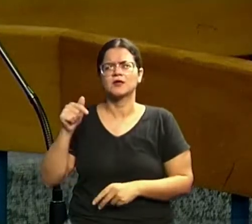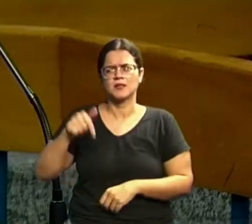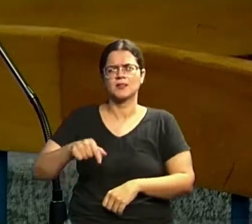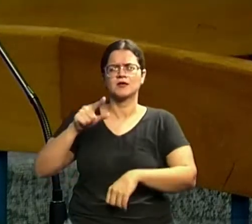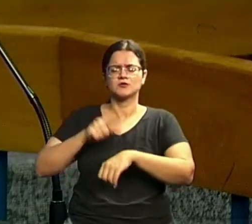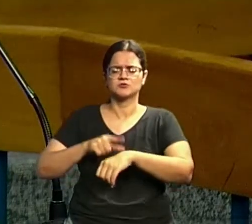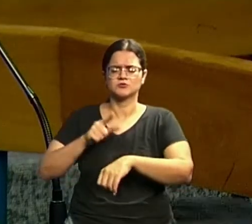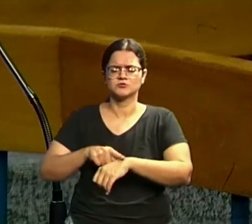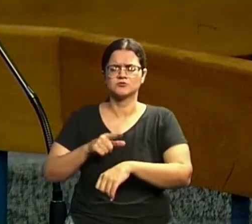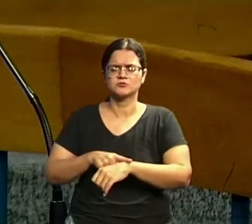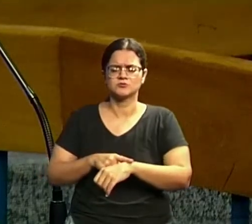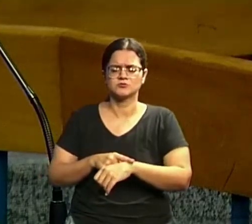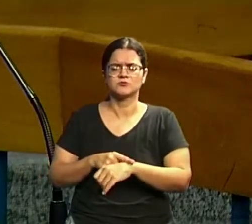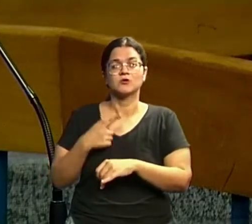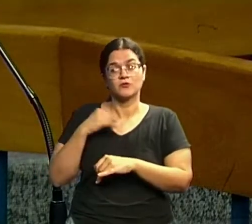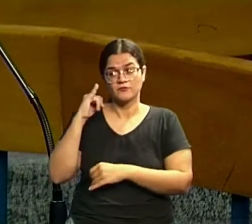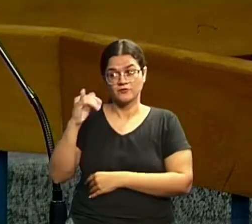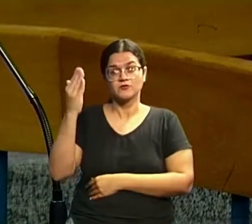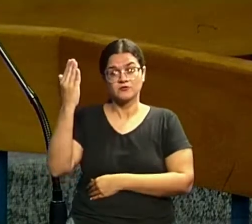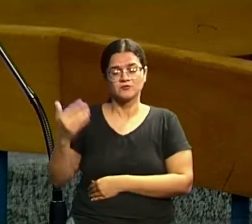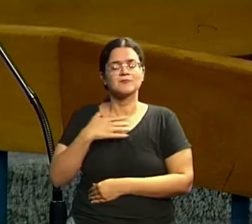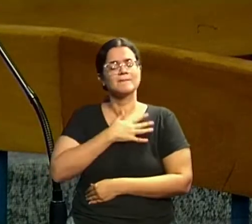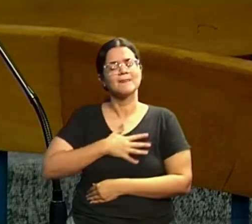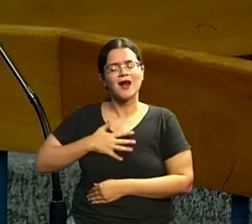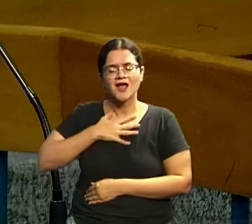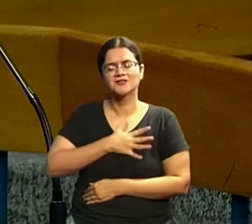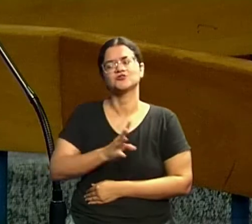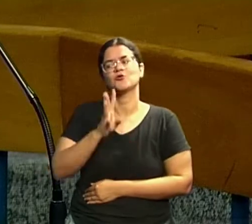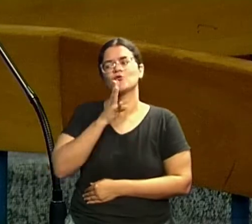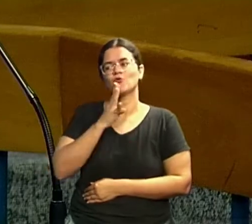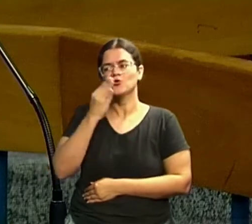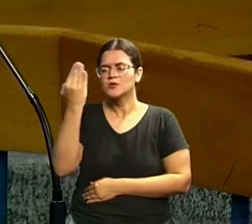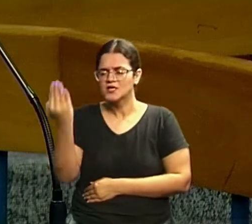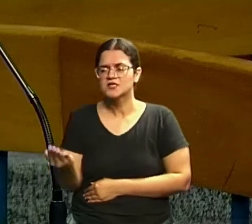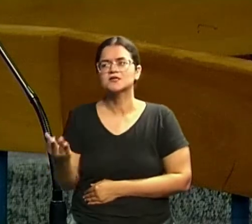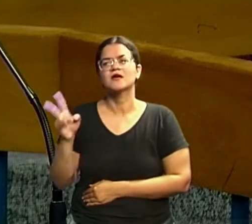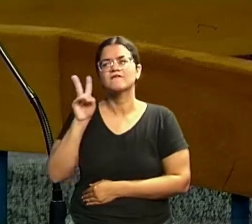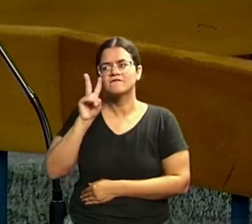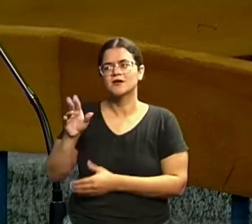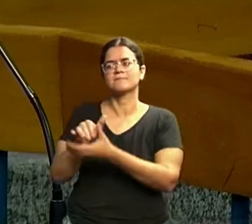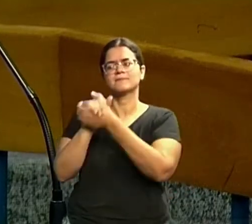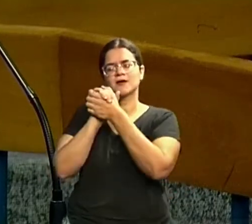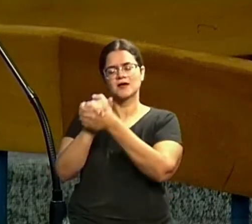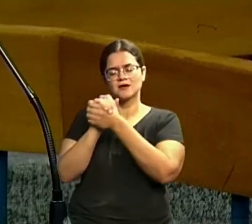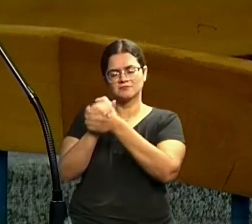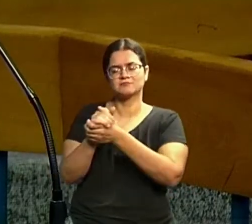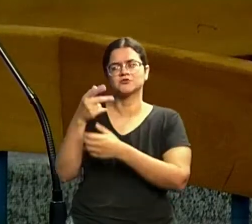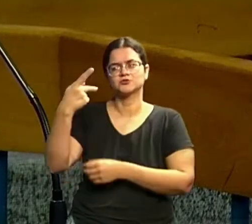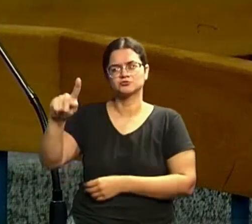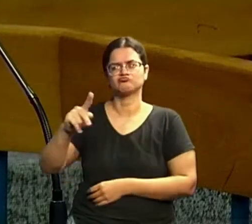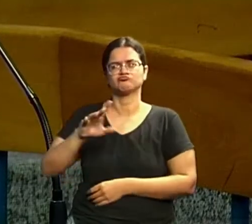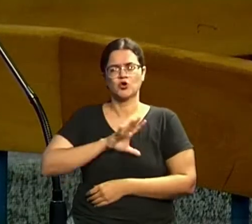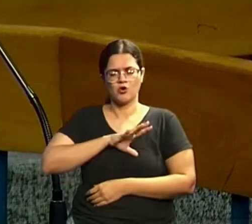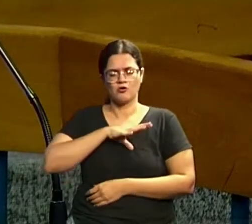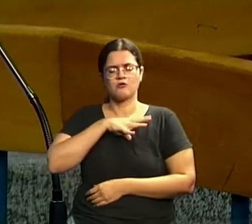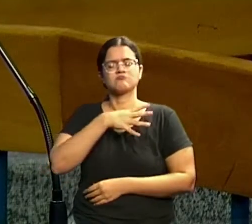Neste momento, eu diria para a senhora que foi um prazer conhecê-la e ver e parabenizar aí pela